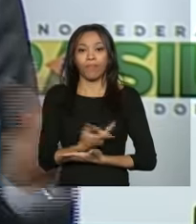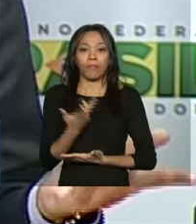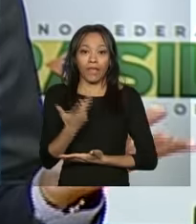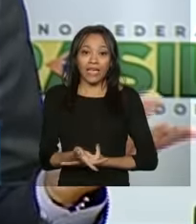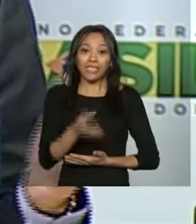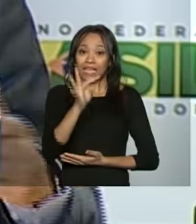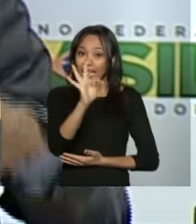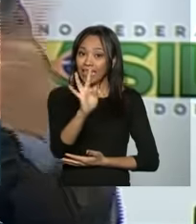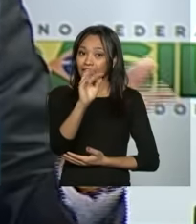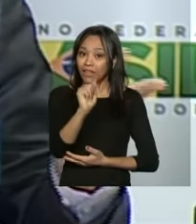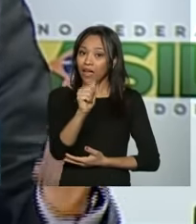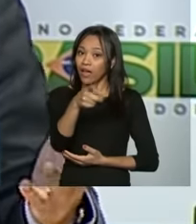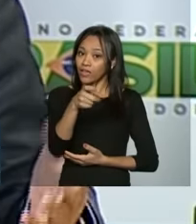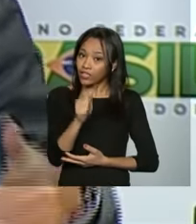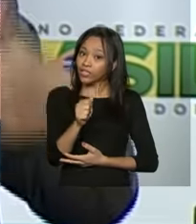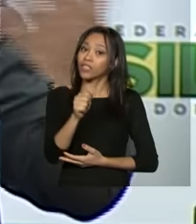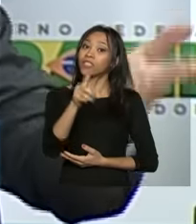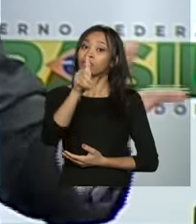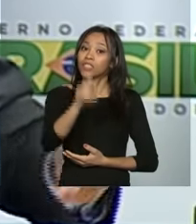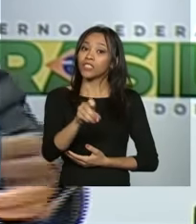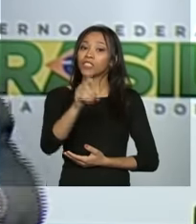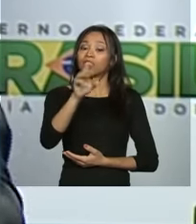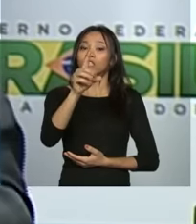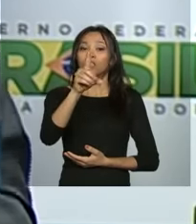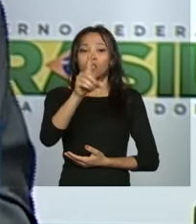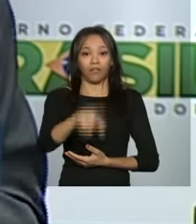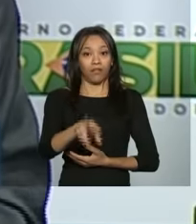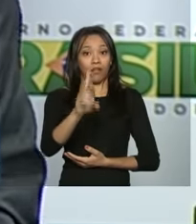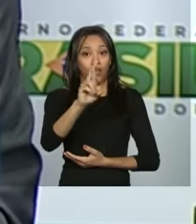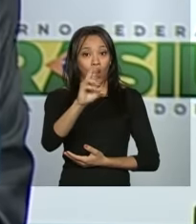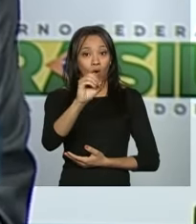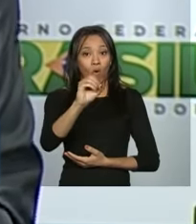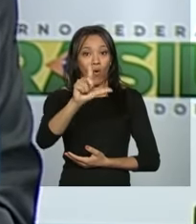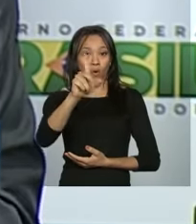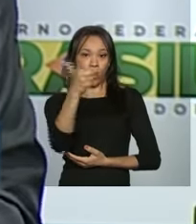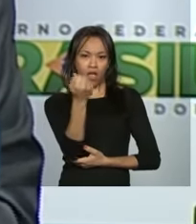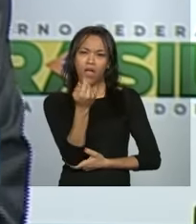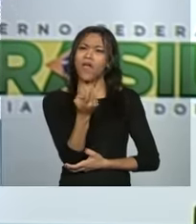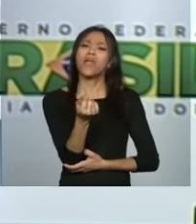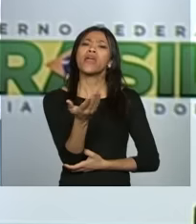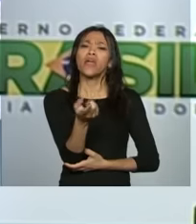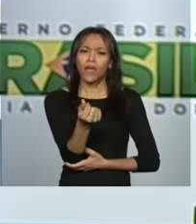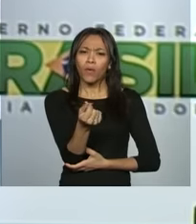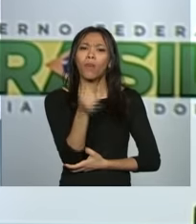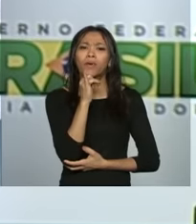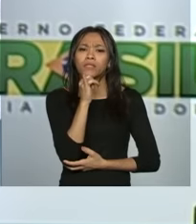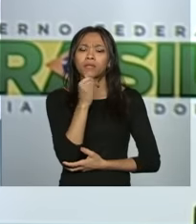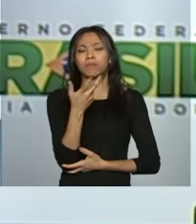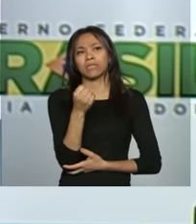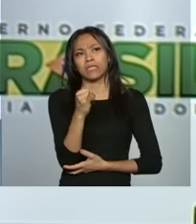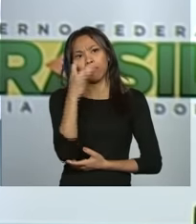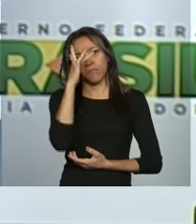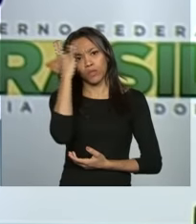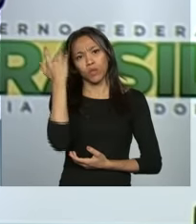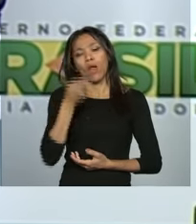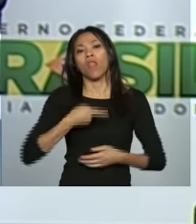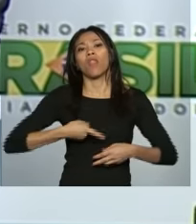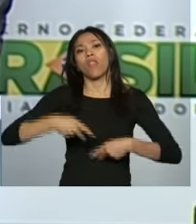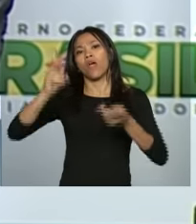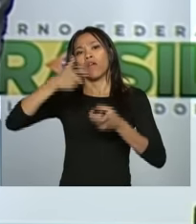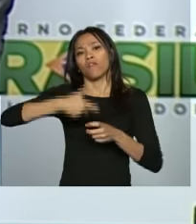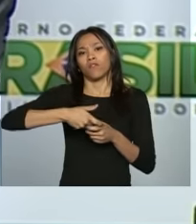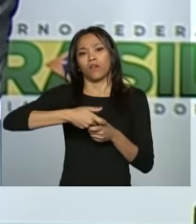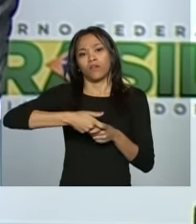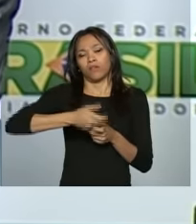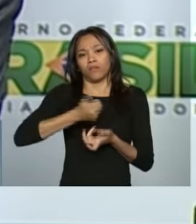de rolha todo mundo que vai a restaurante conhece ou um hotel né É aquela mesma que é utilizada quando a pessoa leva o vinho né se leva o